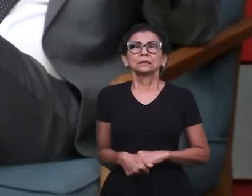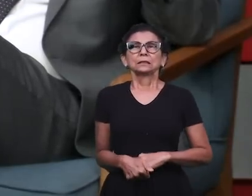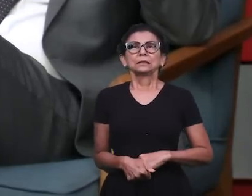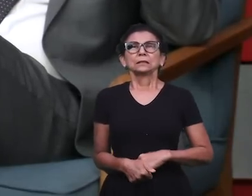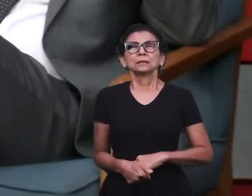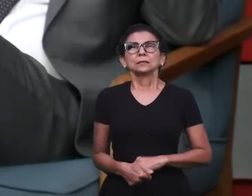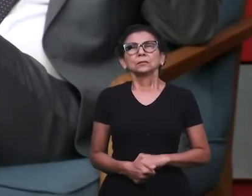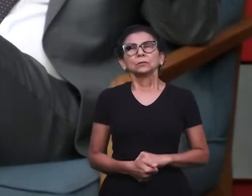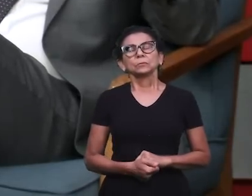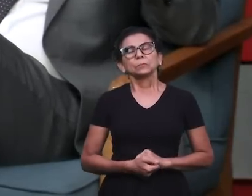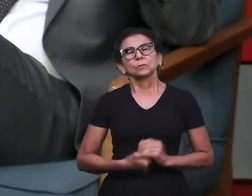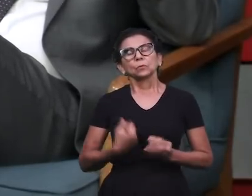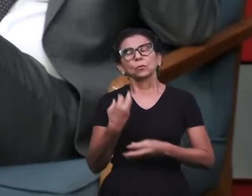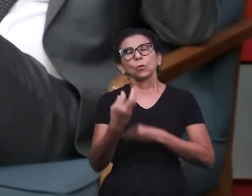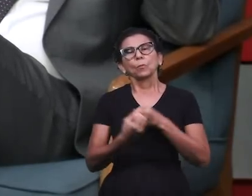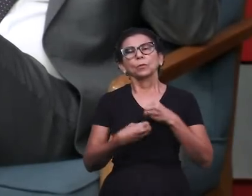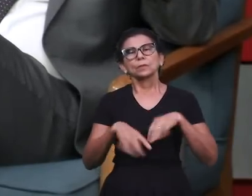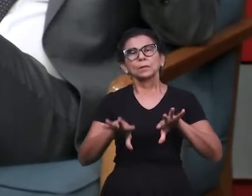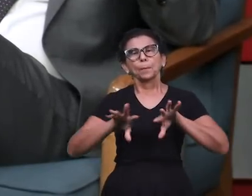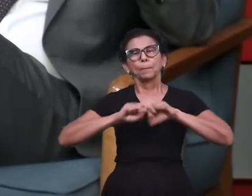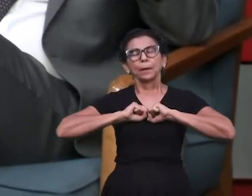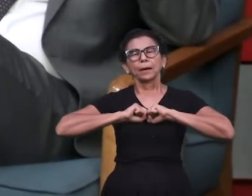daquilo que é